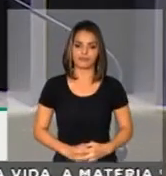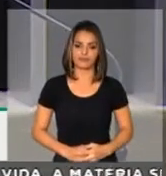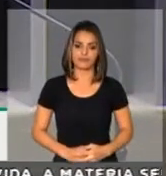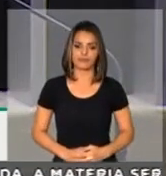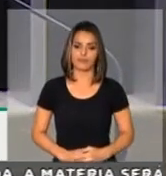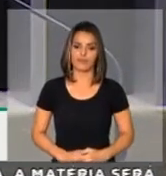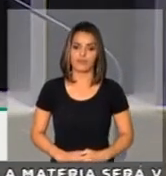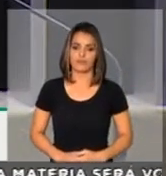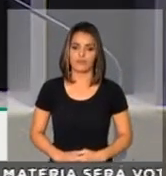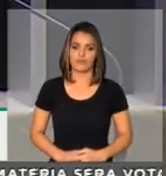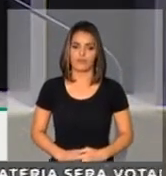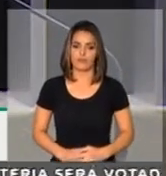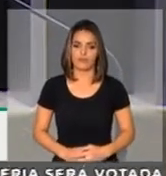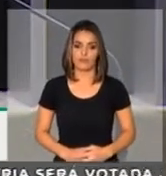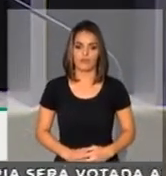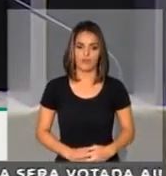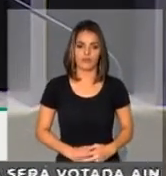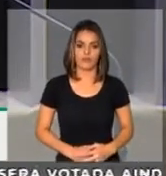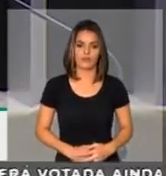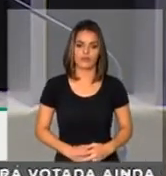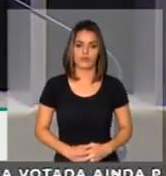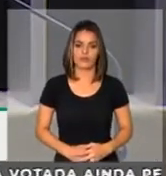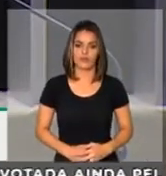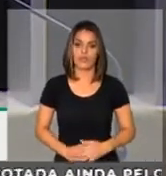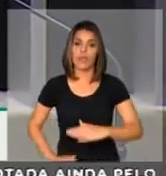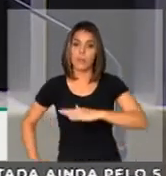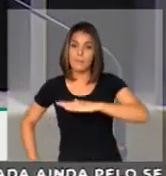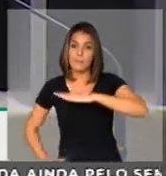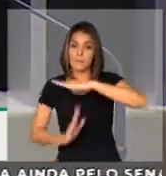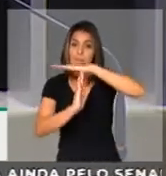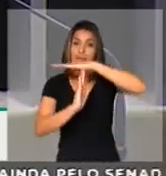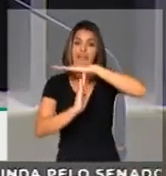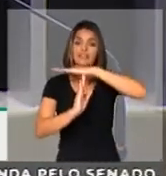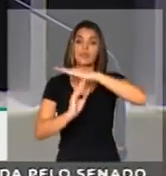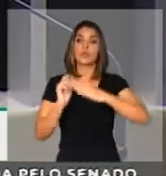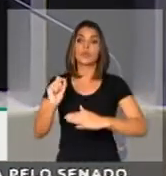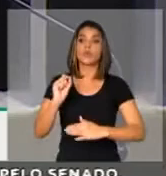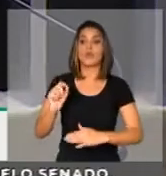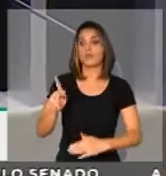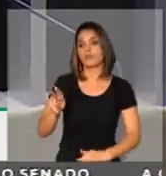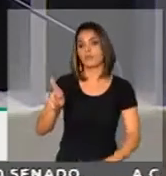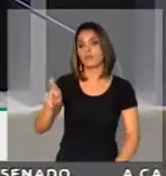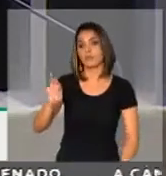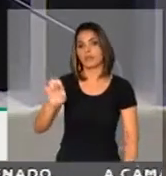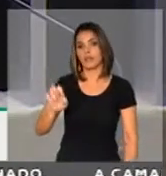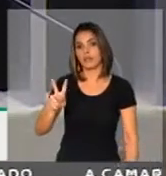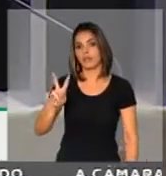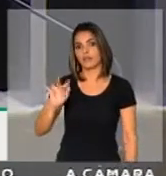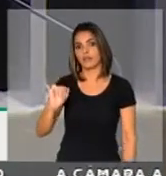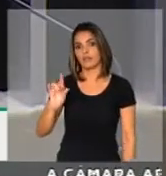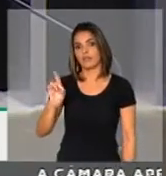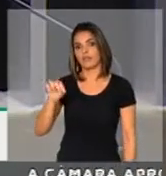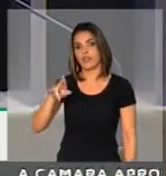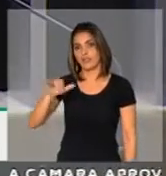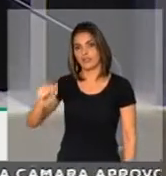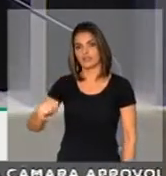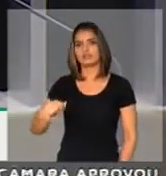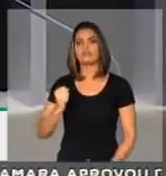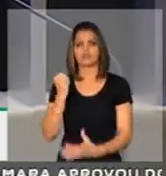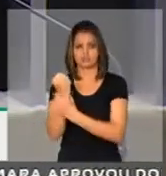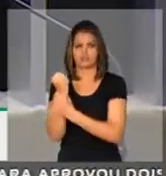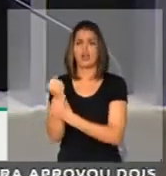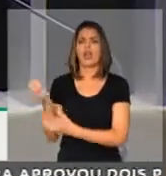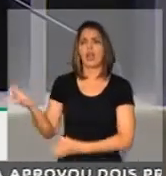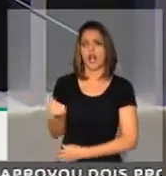Muito obrigado, senhor presidente. Chegando ao teto, que é o teto da Previdência. Então é possível sim garantir a